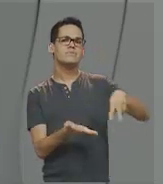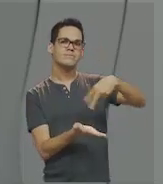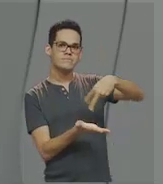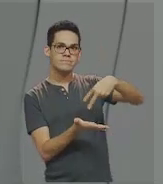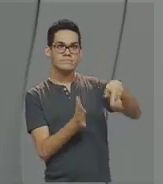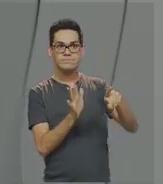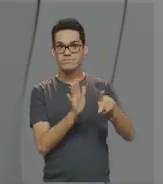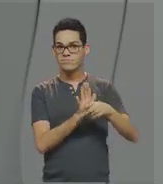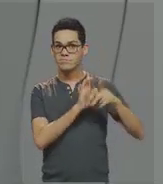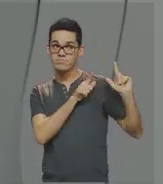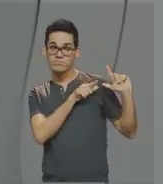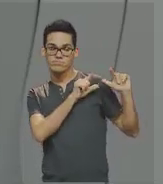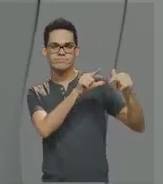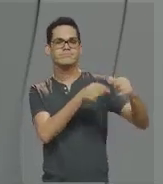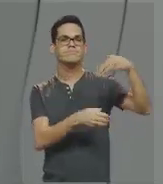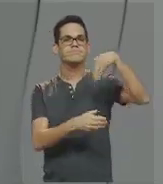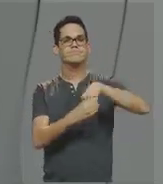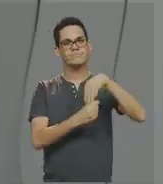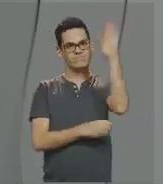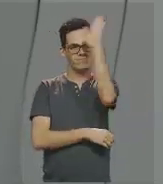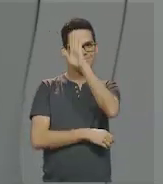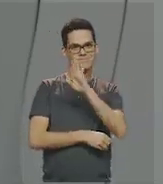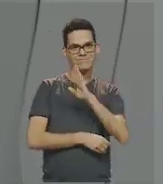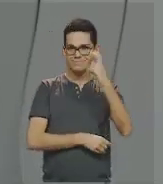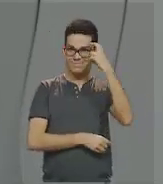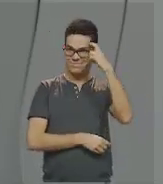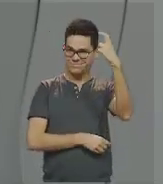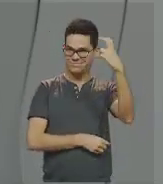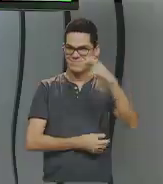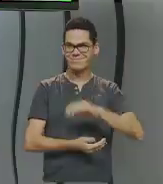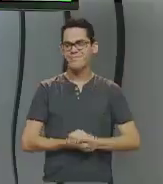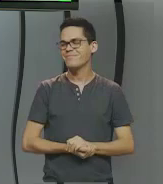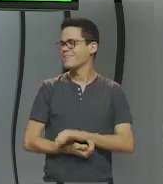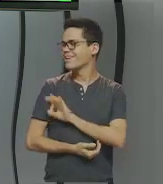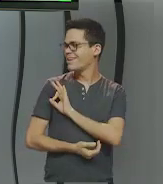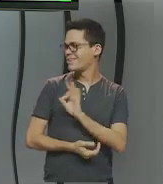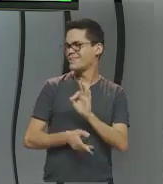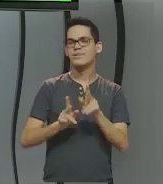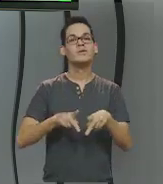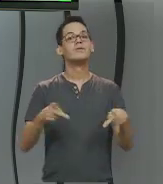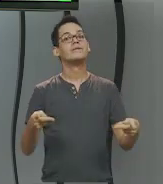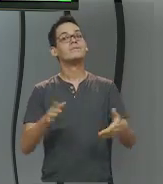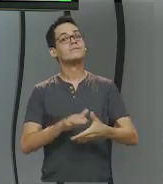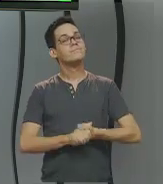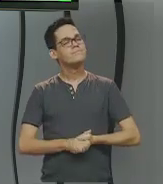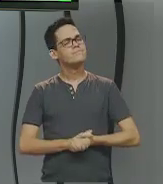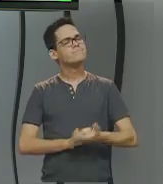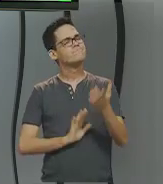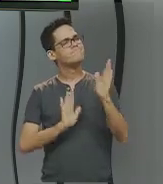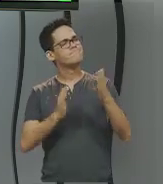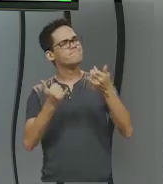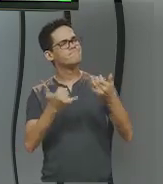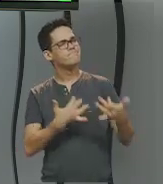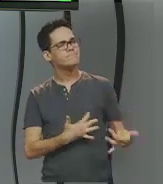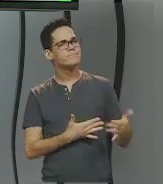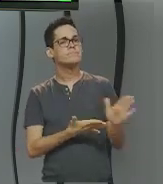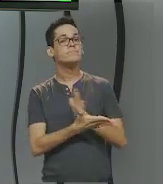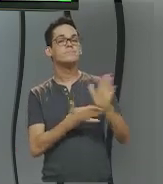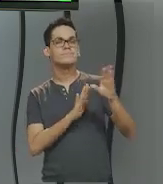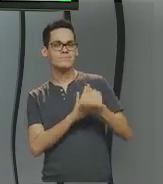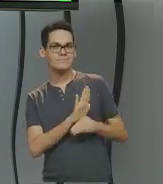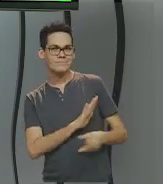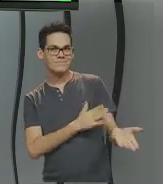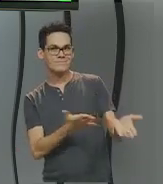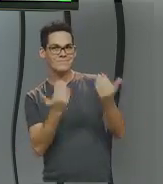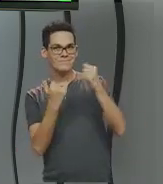danças tradicionais que fazem parte da nossa cultura. Excelente, professor André. Agora que relembramos mais algumas aulas, vamos